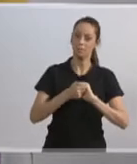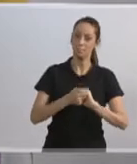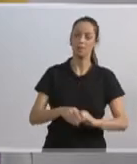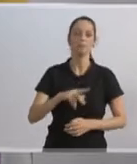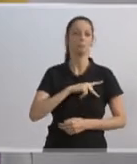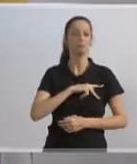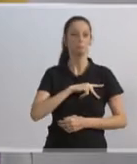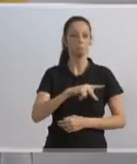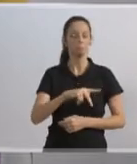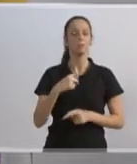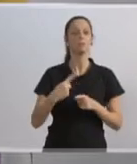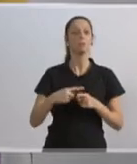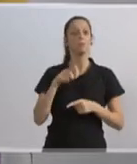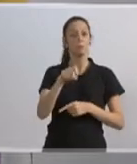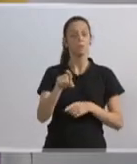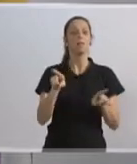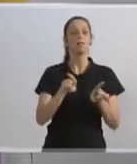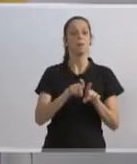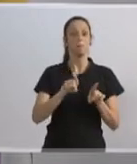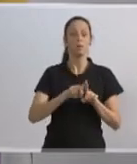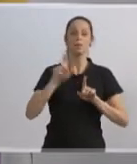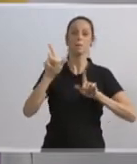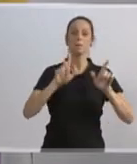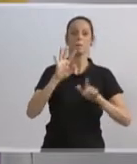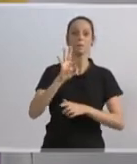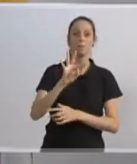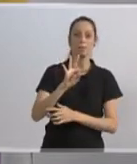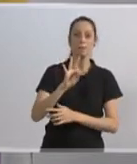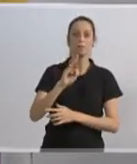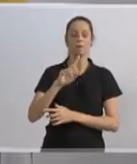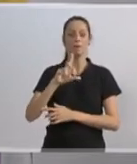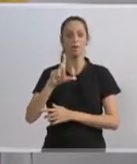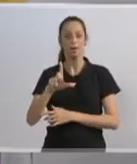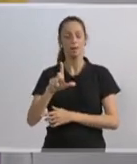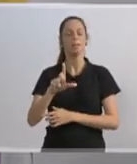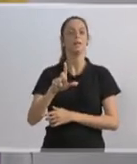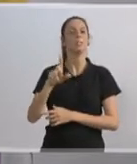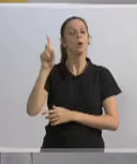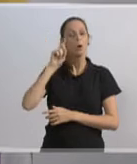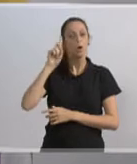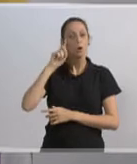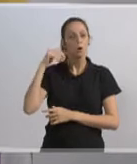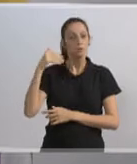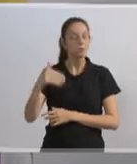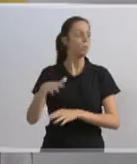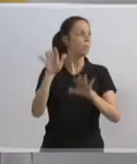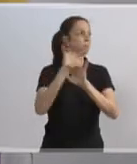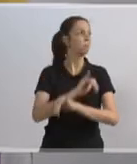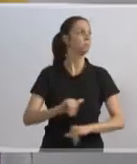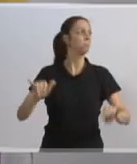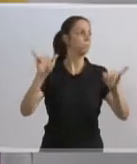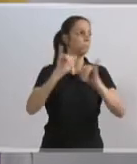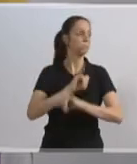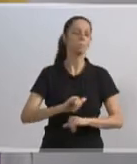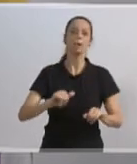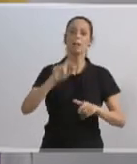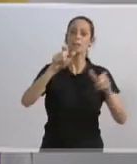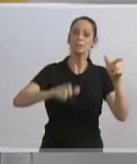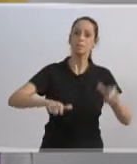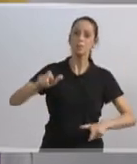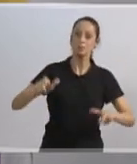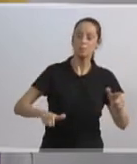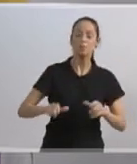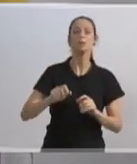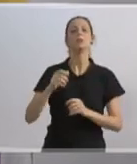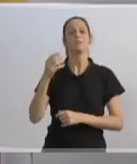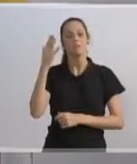vossa excelência também através da tv l diariamente fez com que chegasse na casa do nosso nem